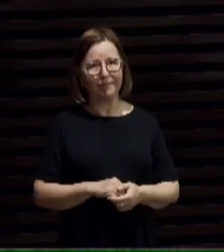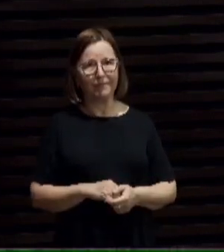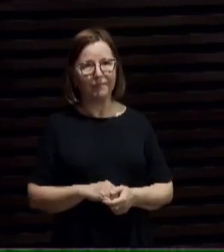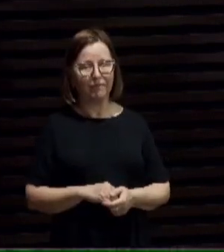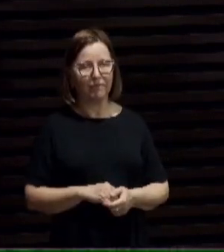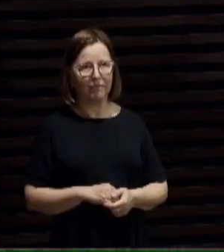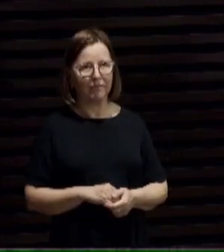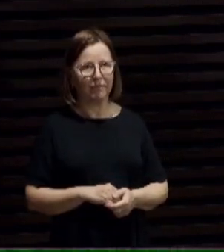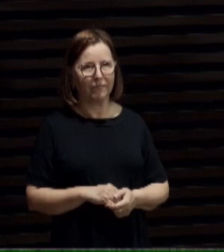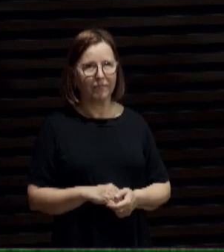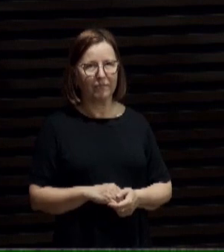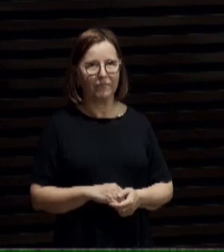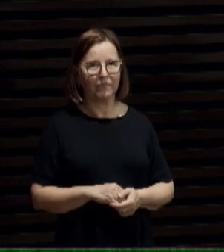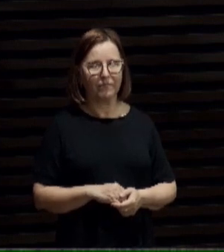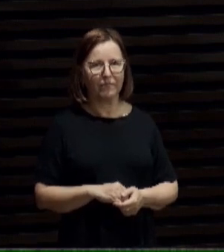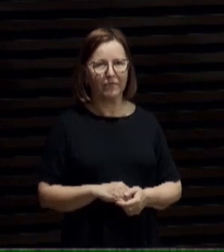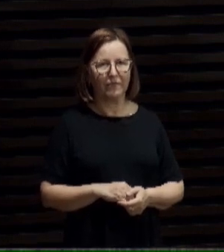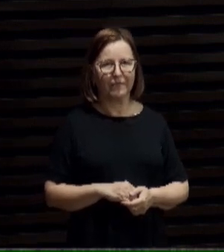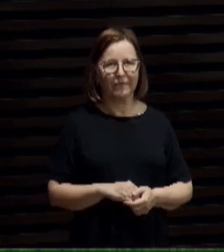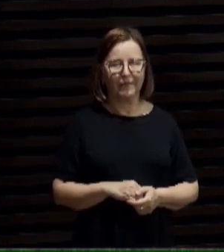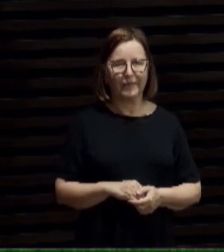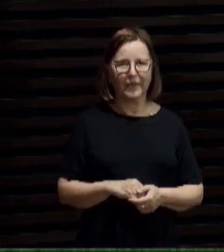do aquecimento do micro-ondas.